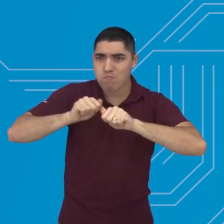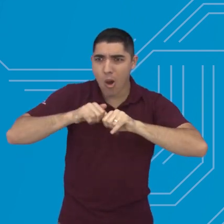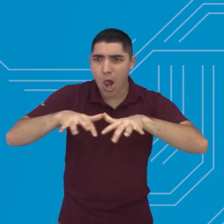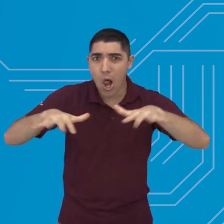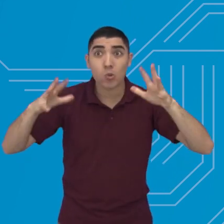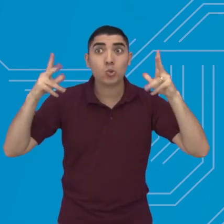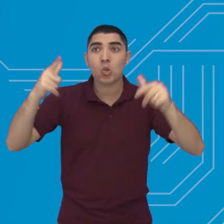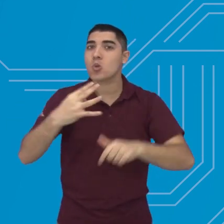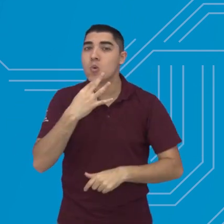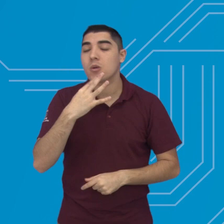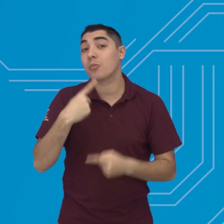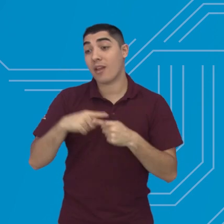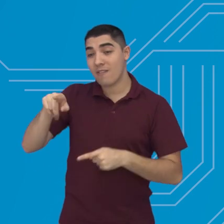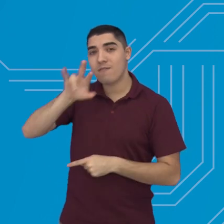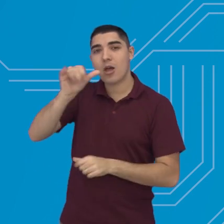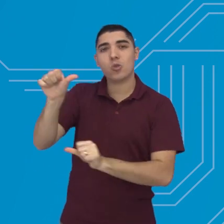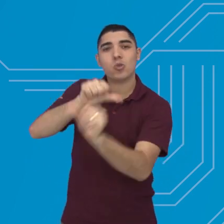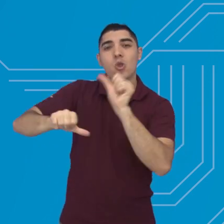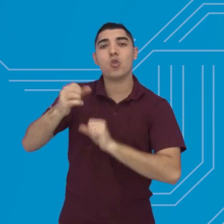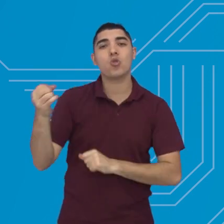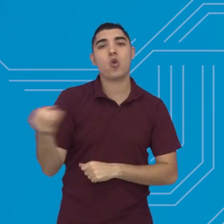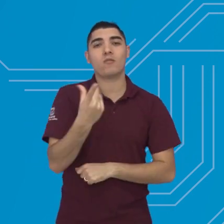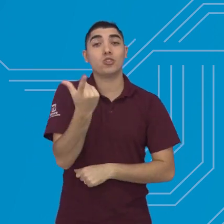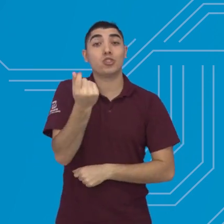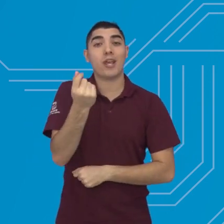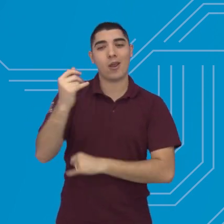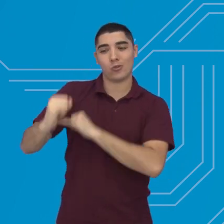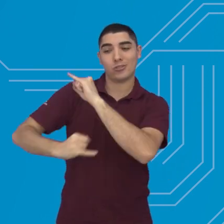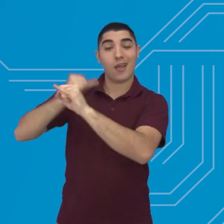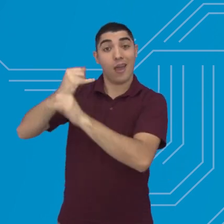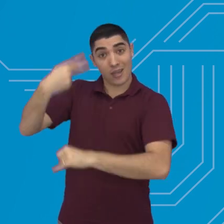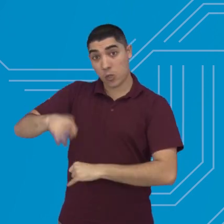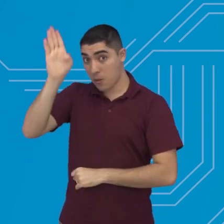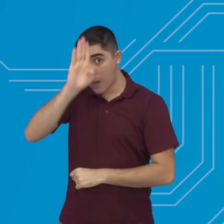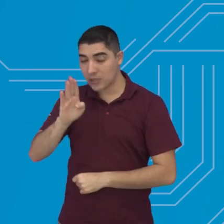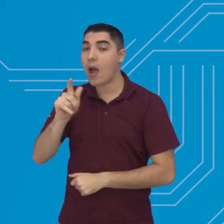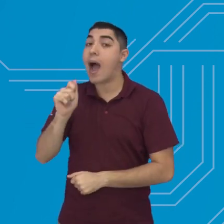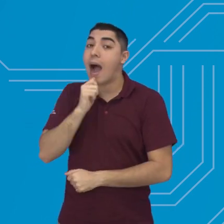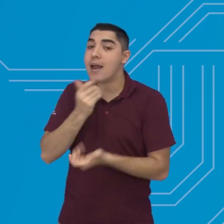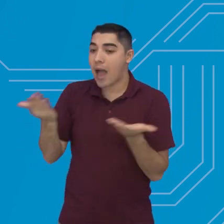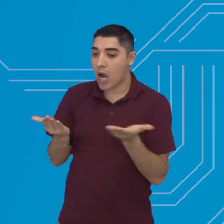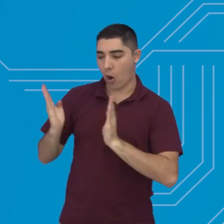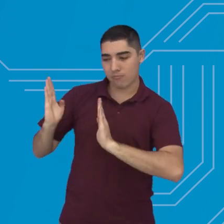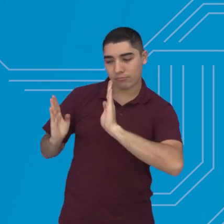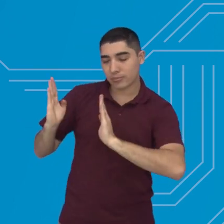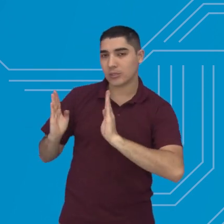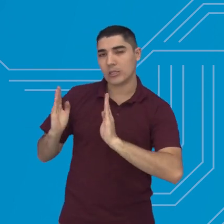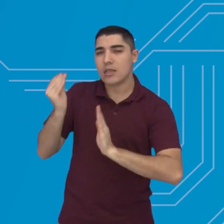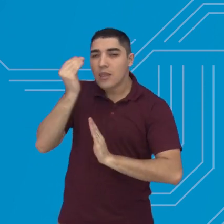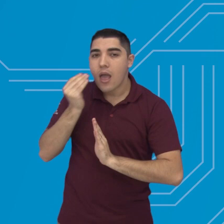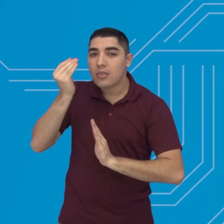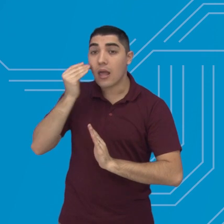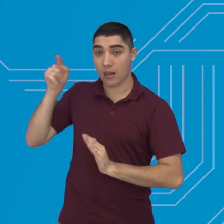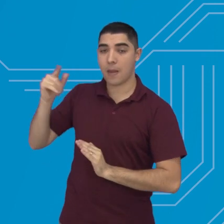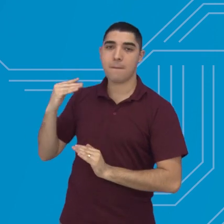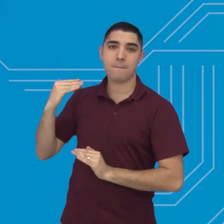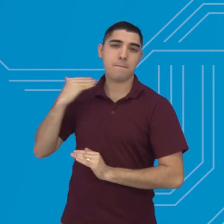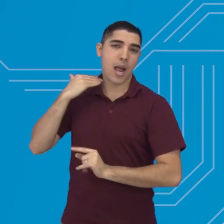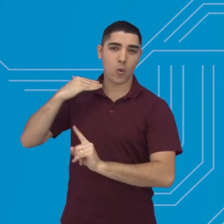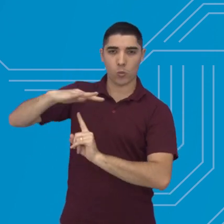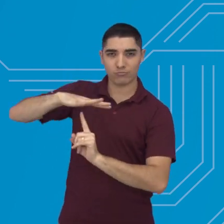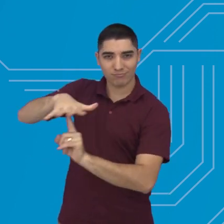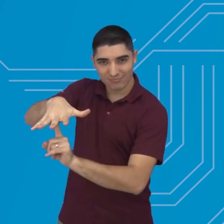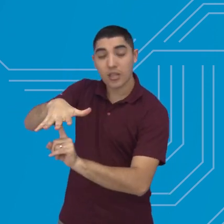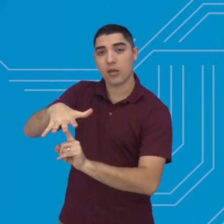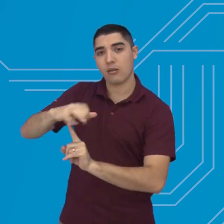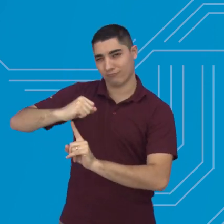dos brasileiros, porque essa vai ser a moeda digital do nosso país. A proposta ainda está em fase de teste pelo Banco Central, mas o objetivo